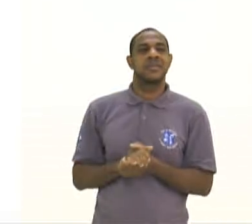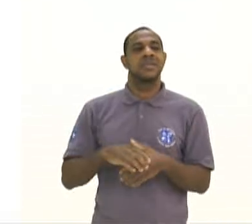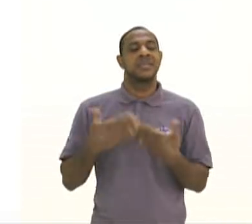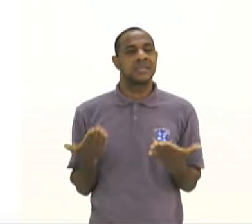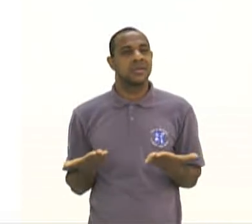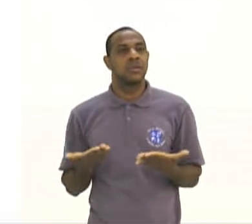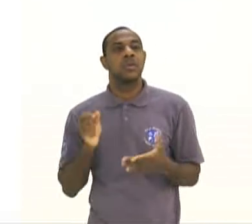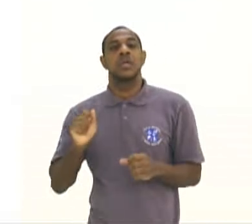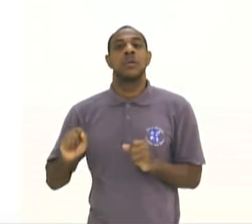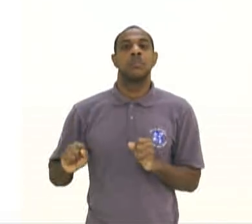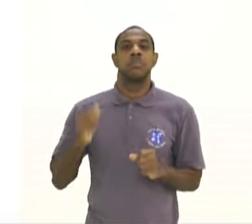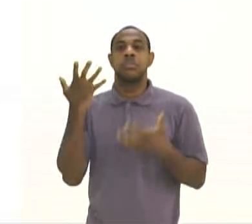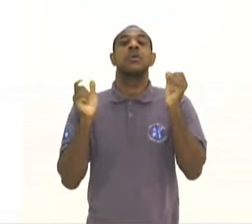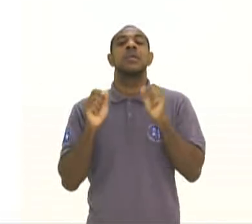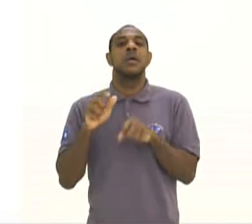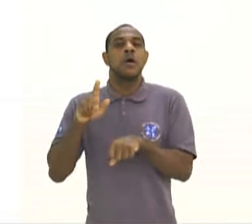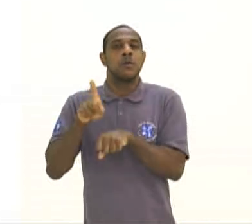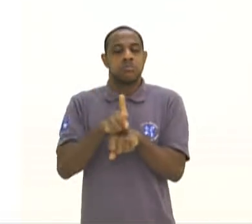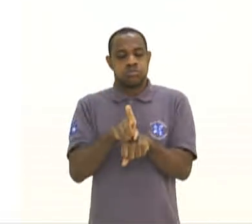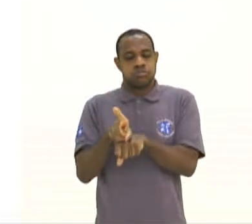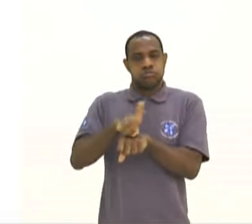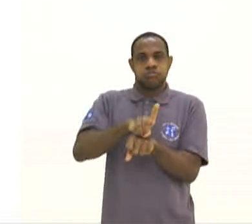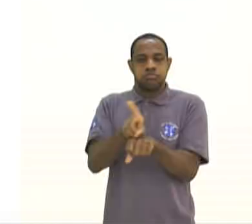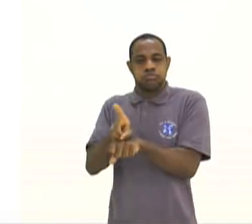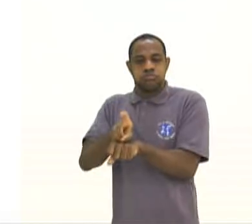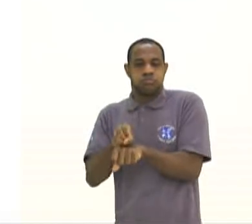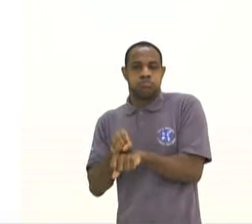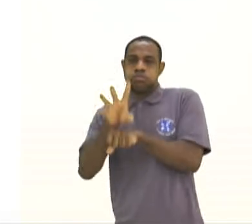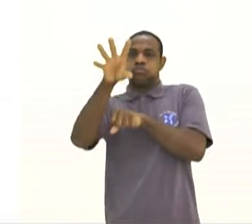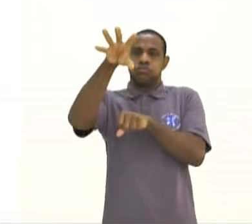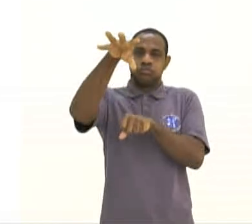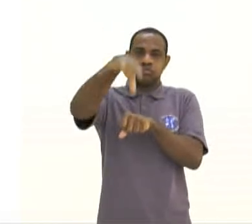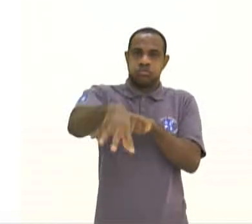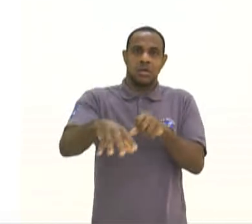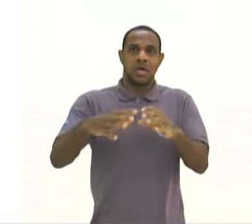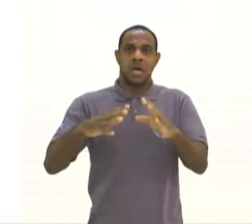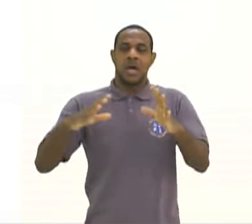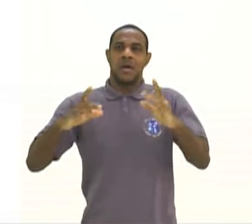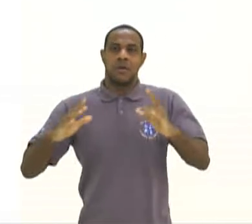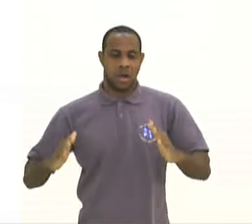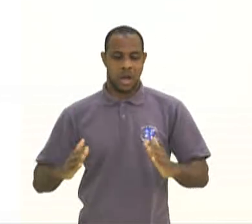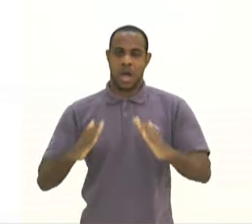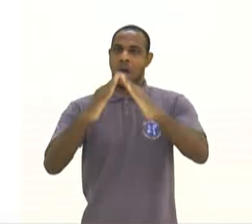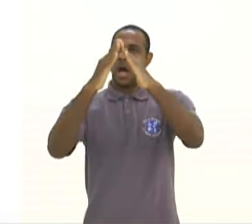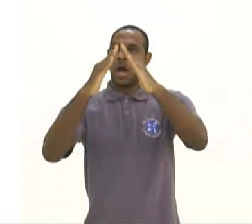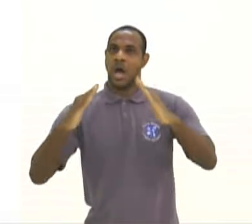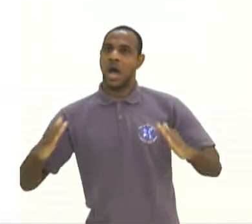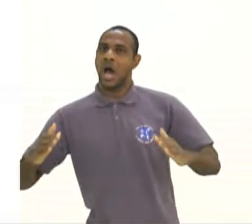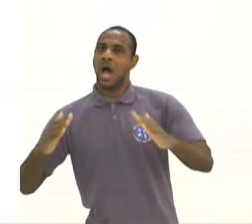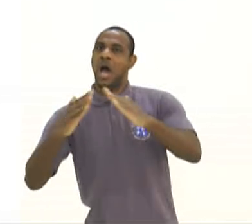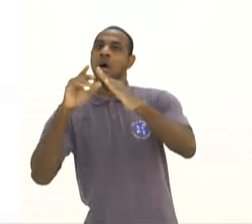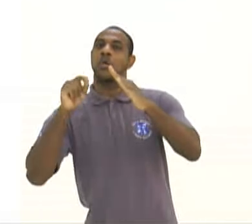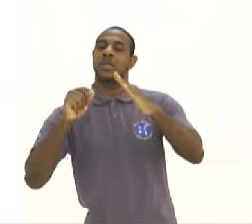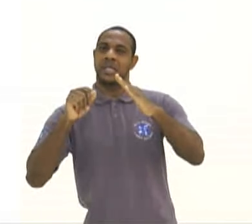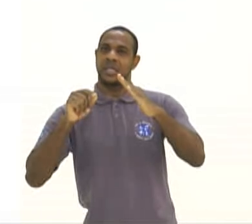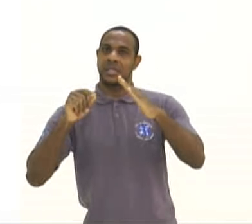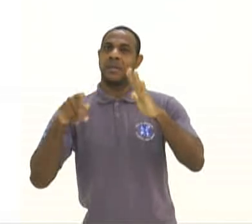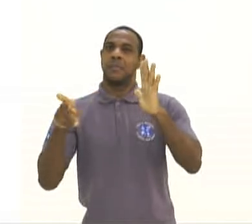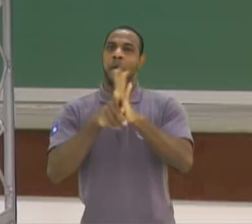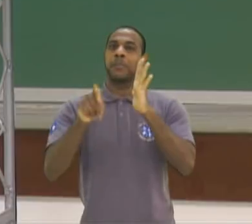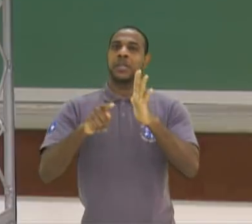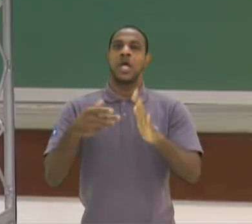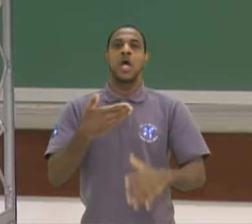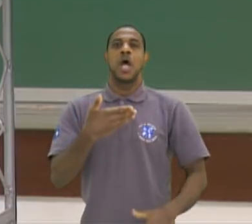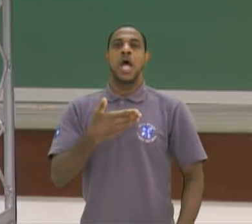chilenas bombardearam e invadiram o Palácio de la Moneda, ou seja, o palácio sede do governo do